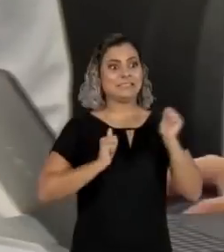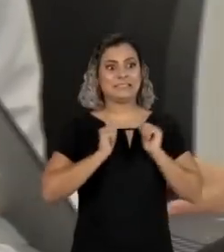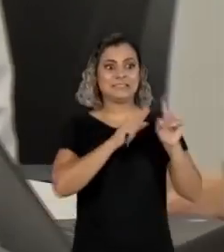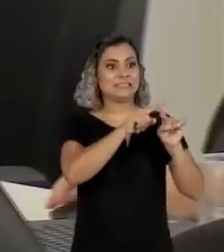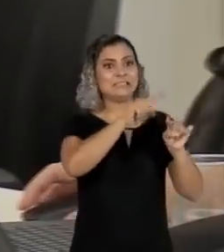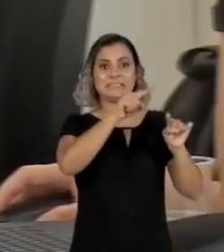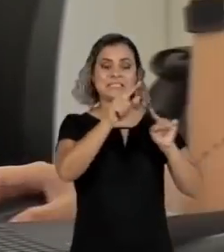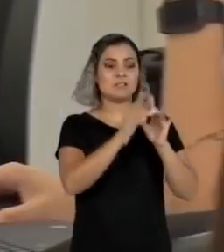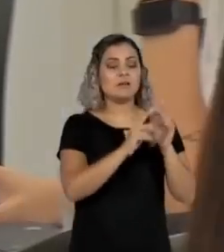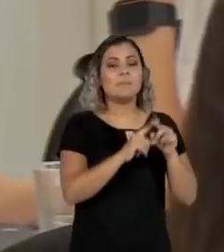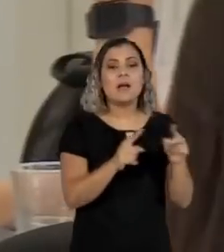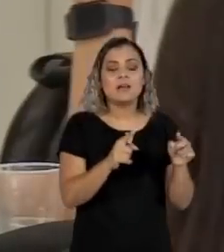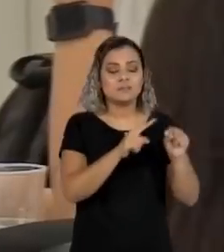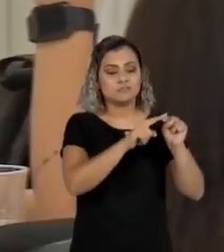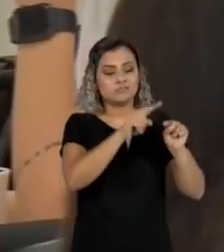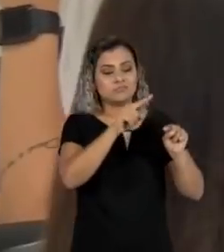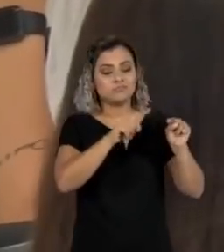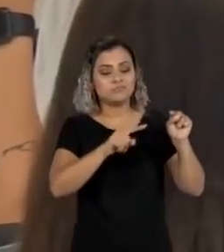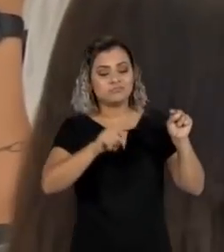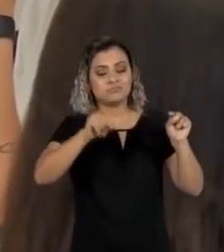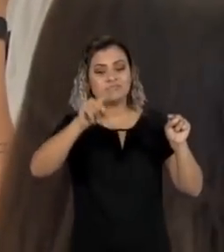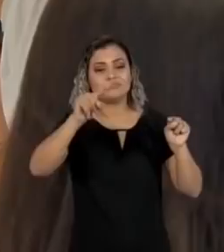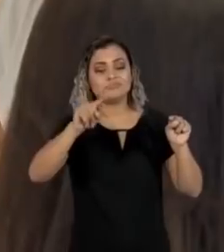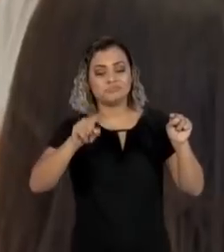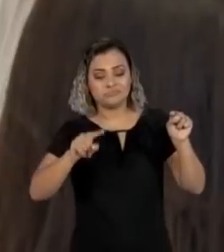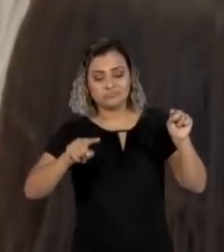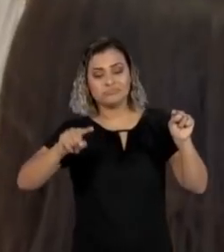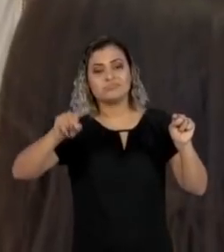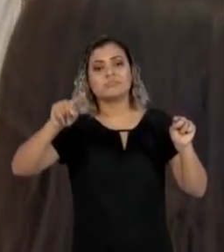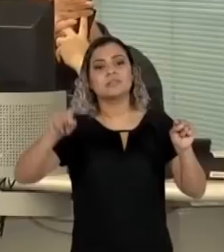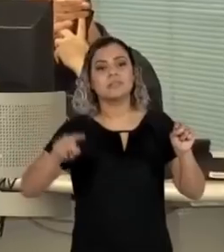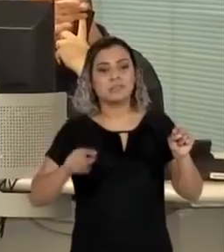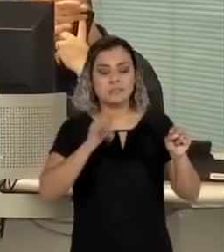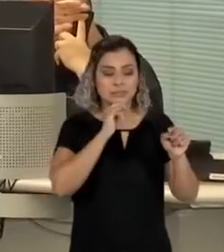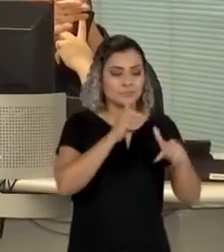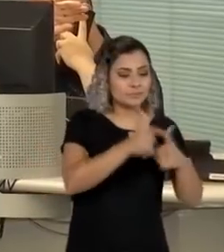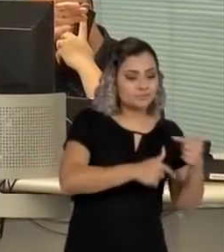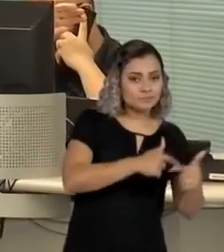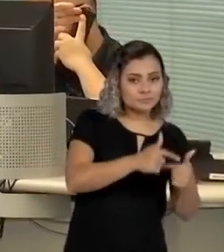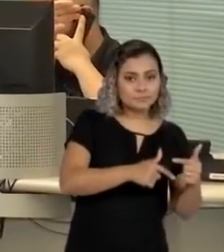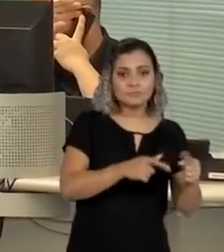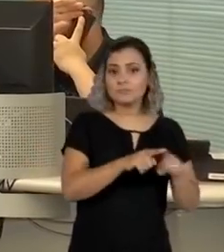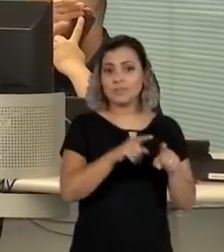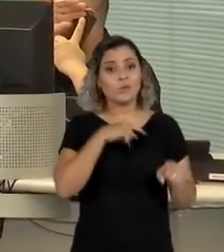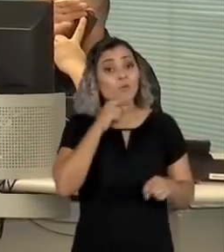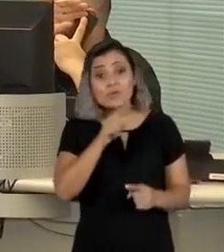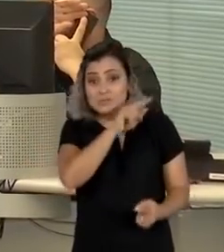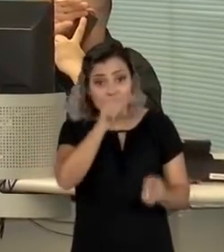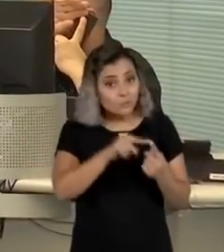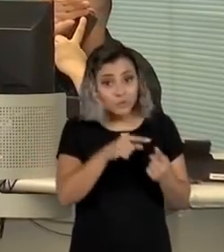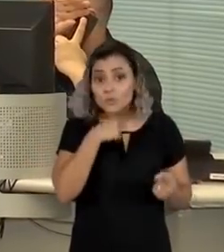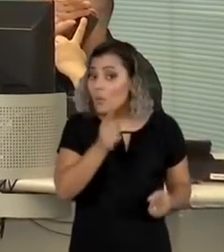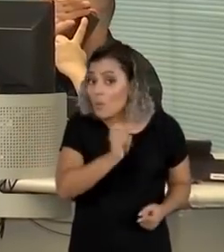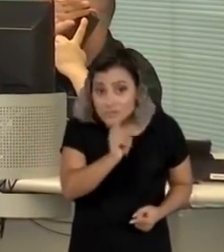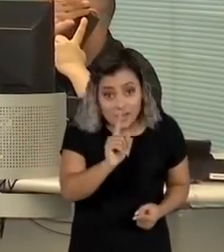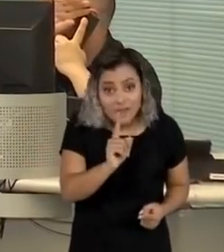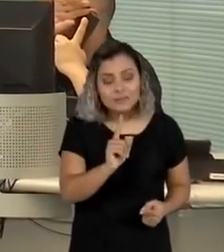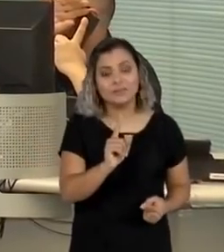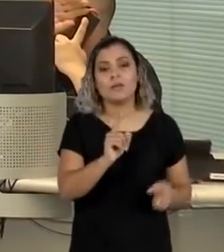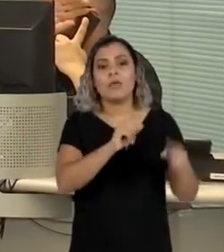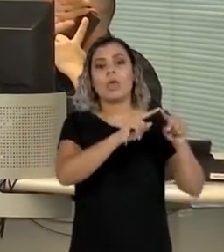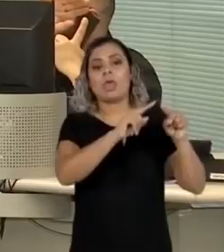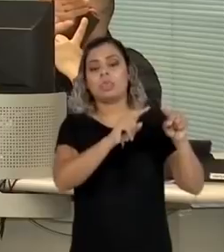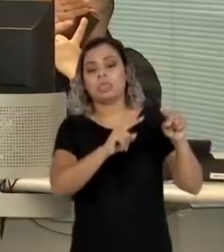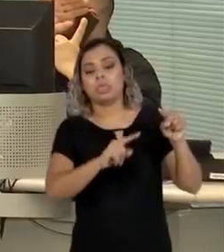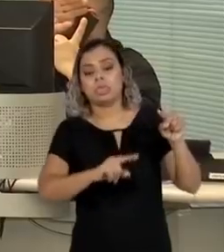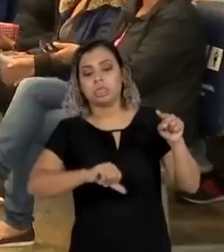que oscila, né, entre um excesso de atividade num polo e quando não se alcança a meta, ou quando se tem algum tipo de